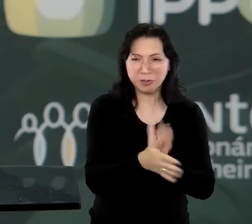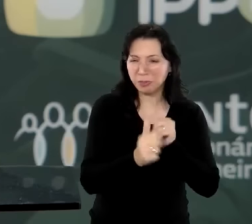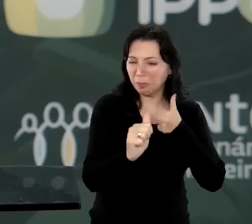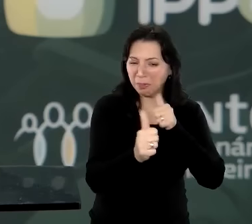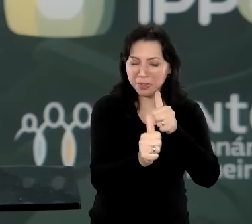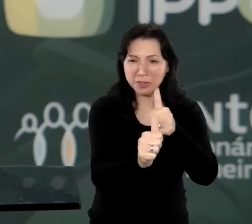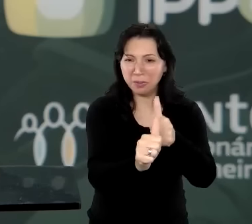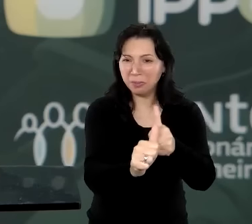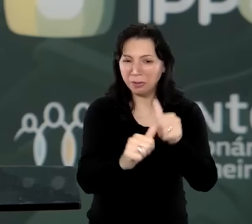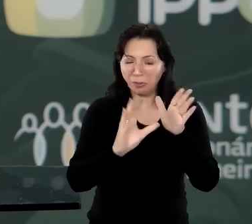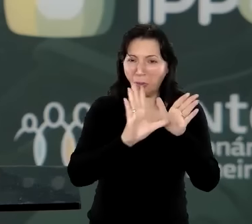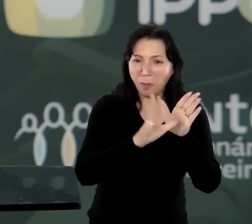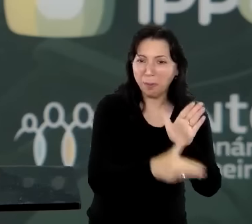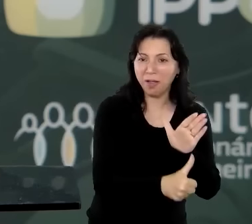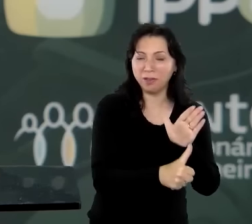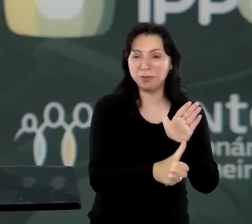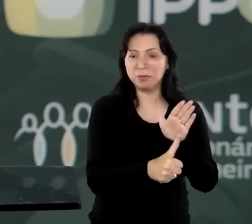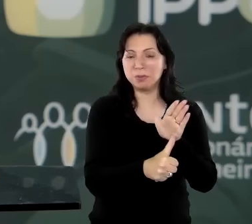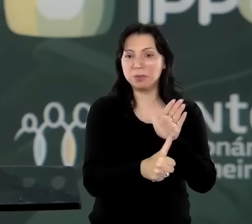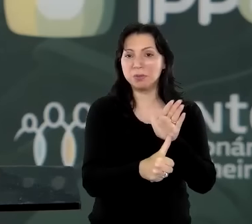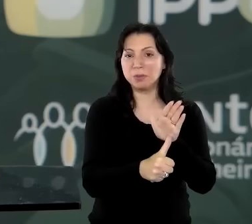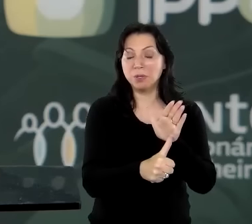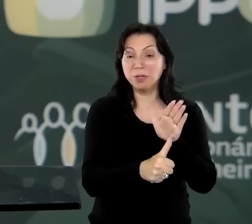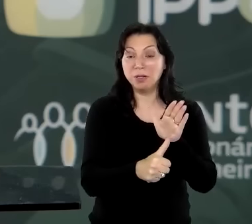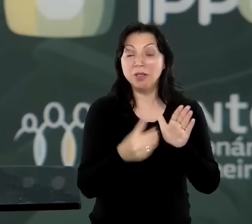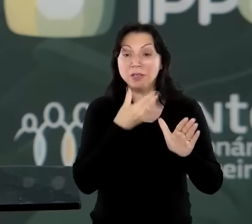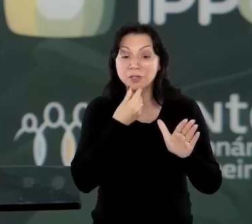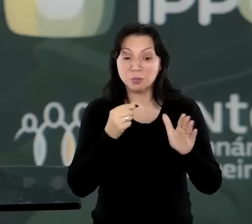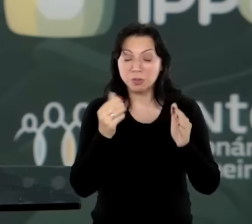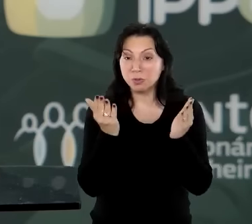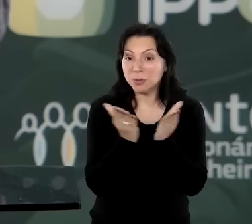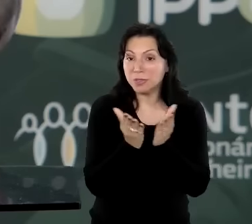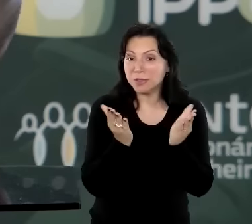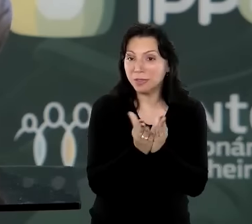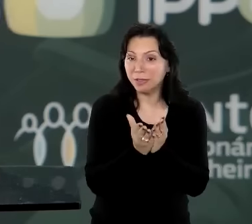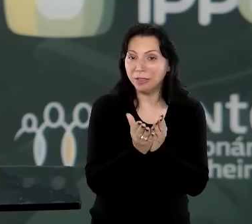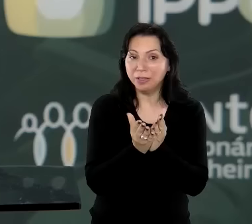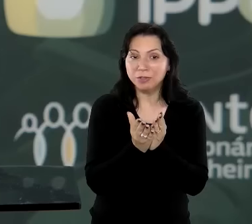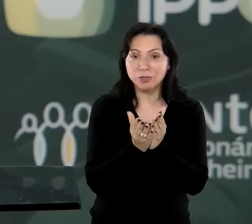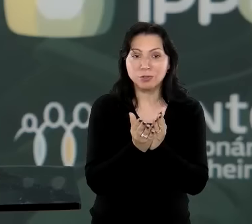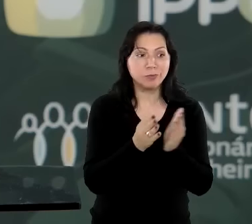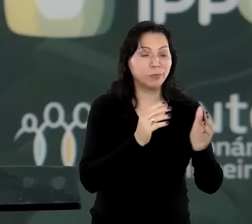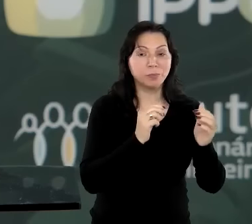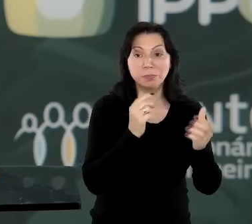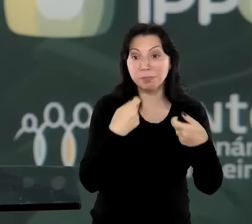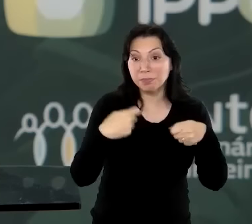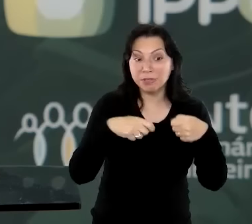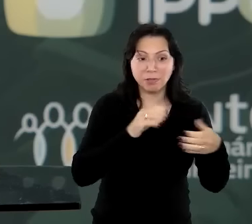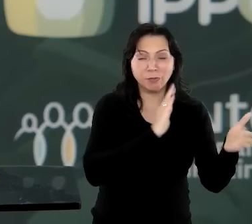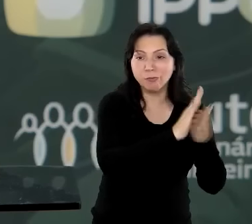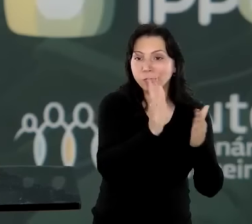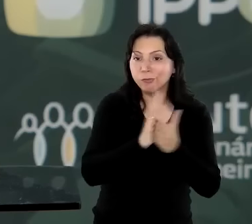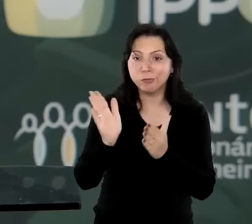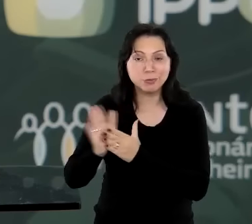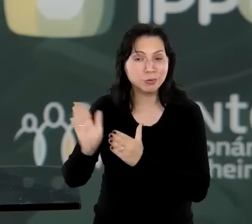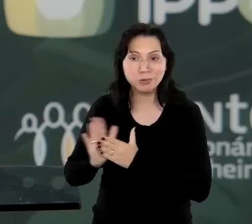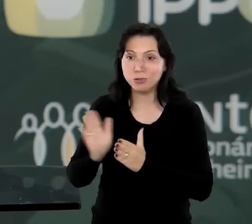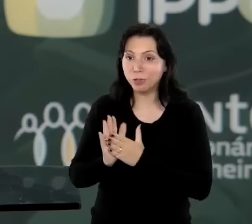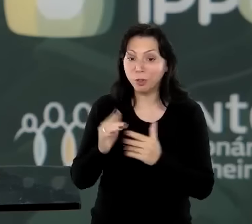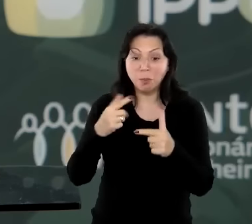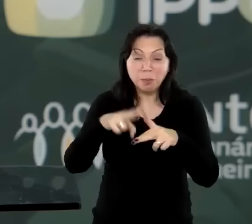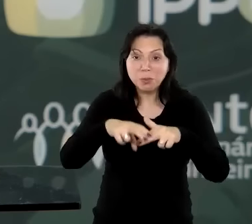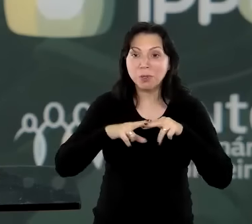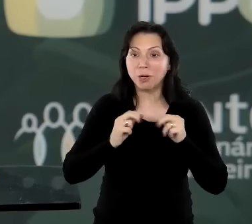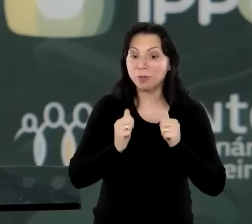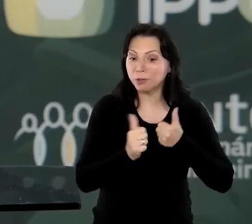sendo sequestrados, e os crentes estavam andando como forasteiros e peregrinos debaixo de intensa